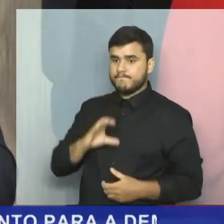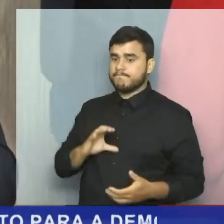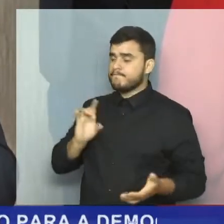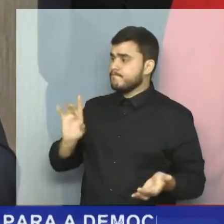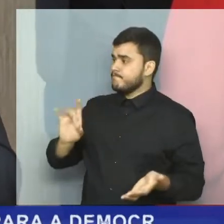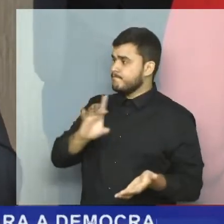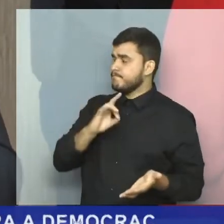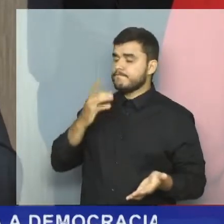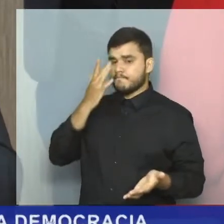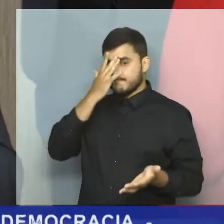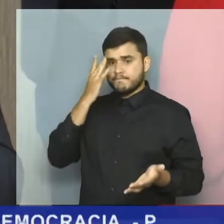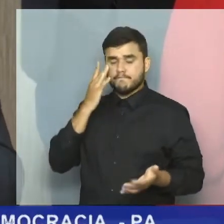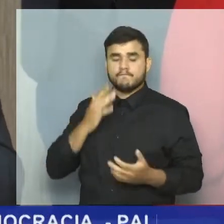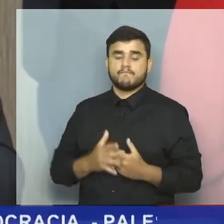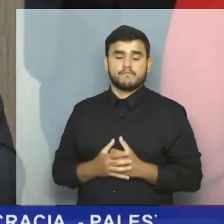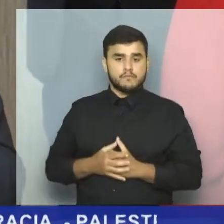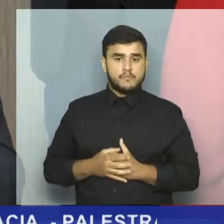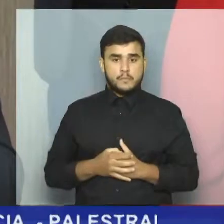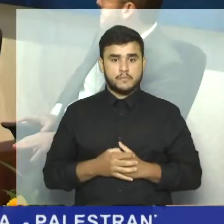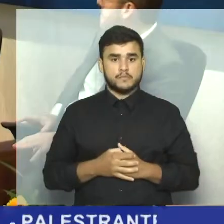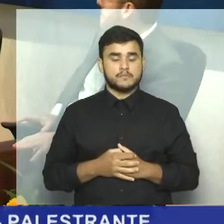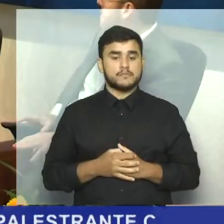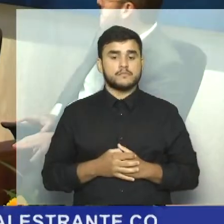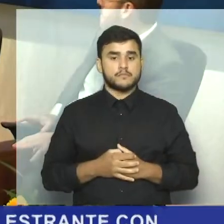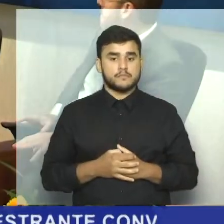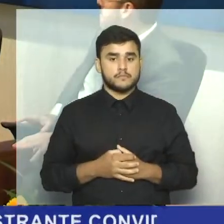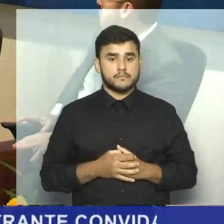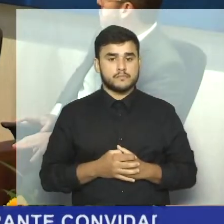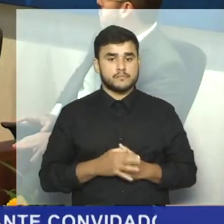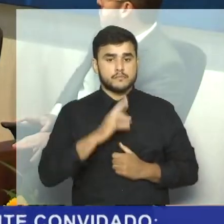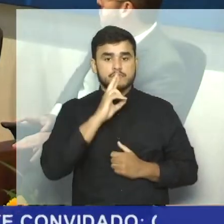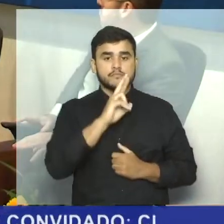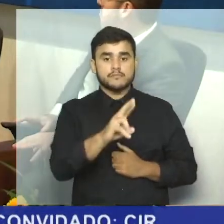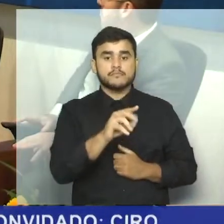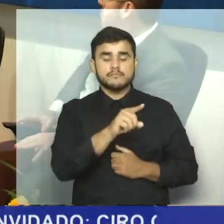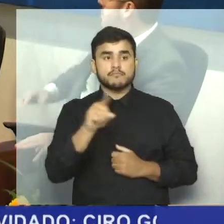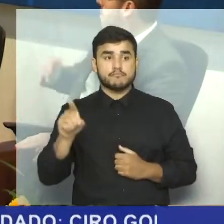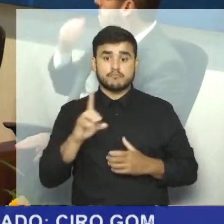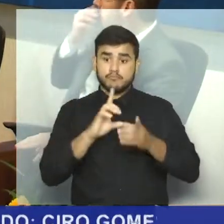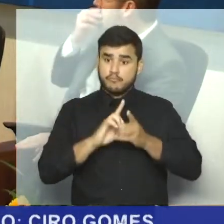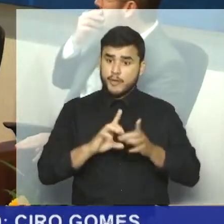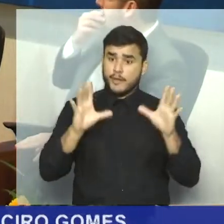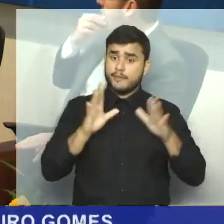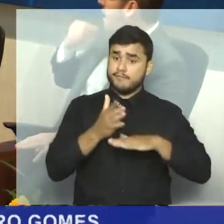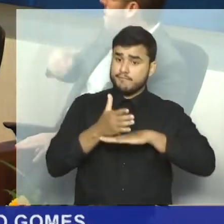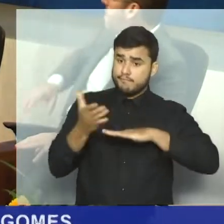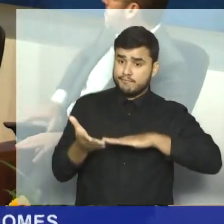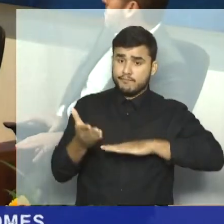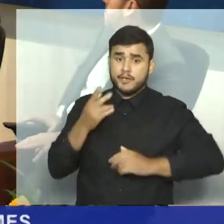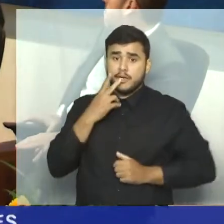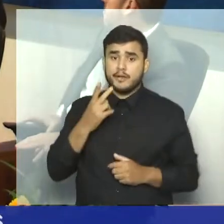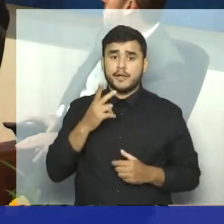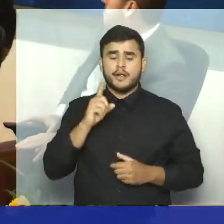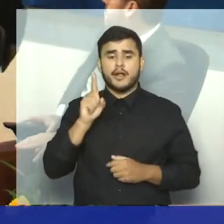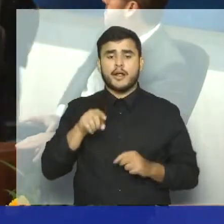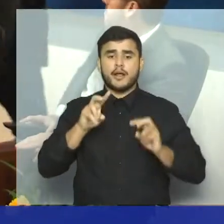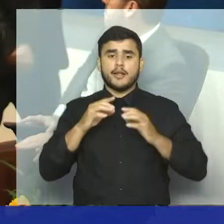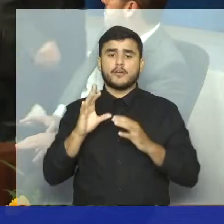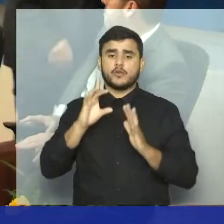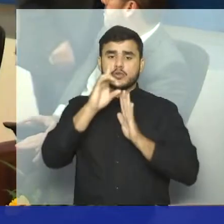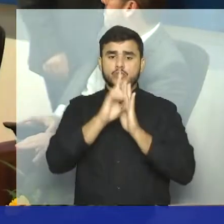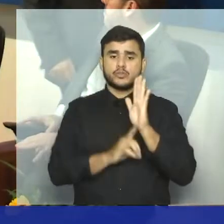cada um de nós? Bom, democracia moderna não pode ser só aquele protocolo do direito teoricamente igual de